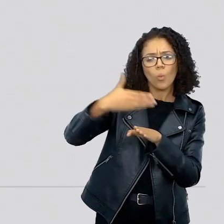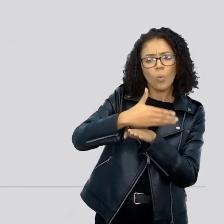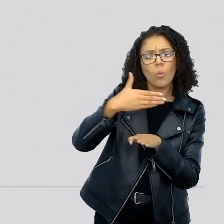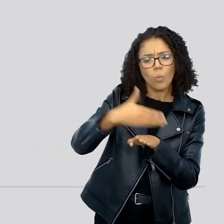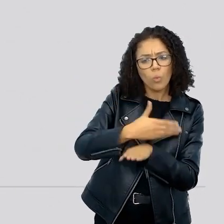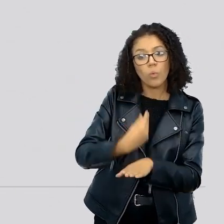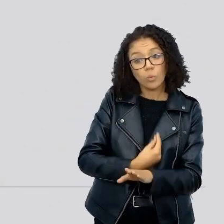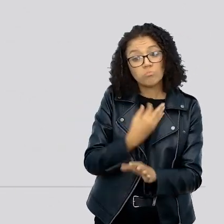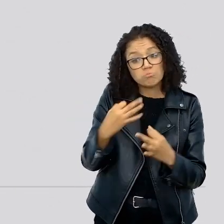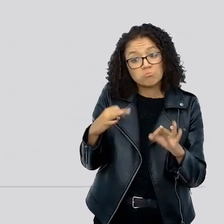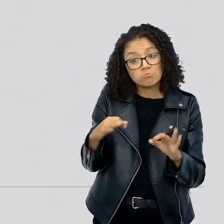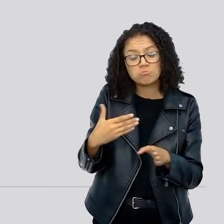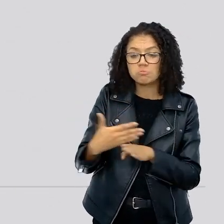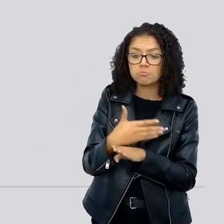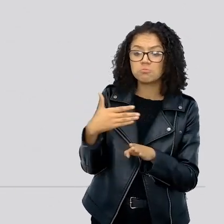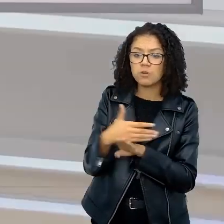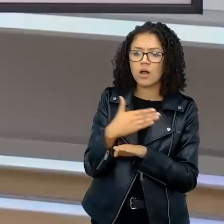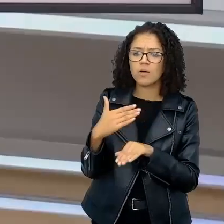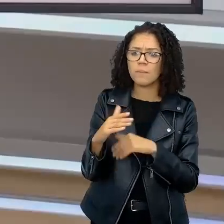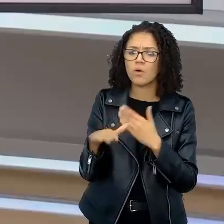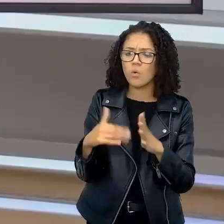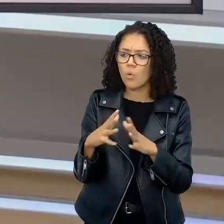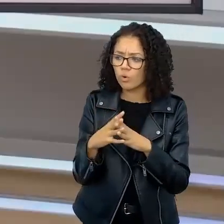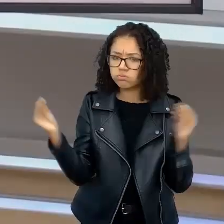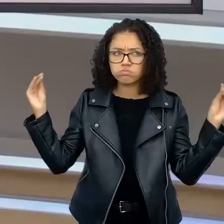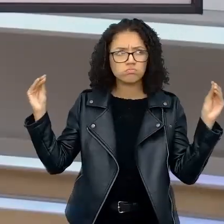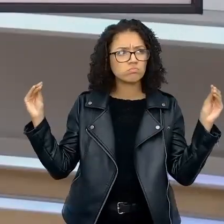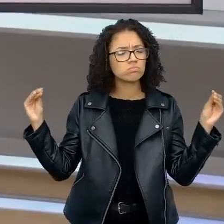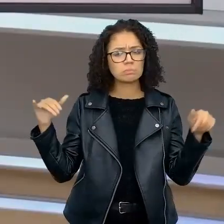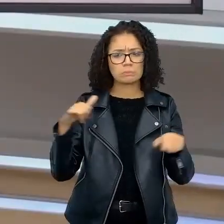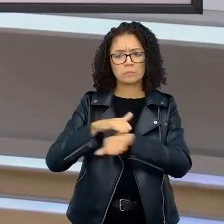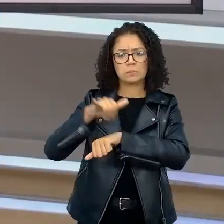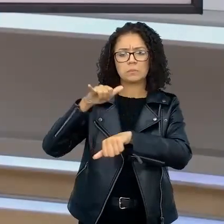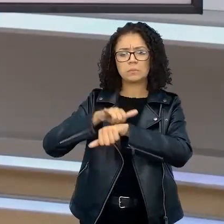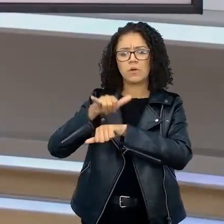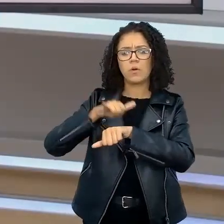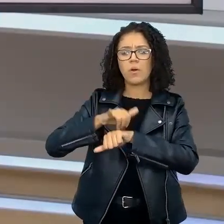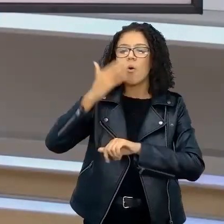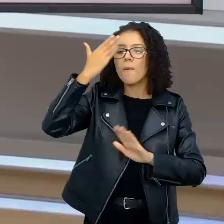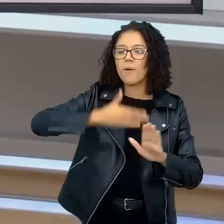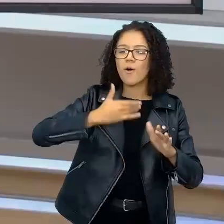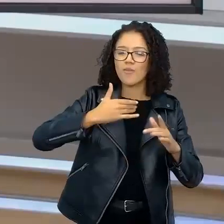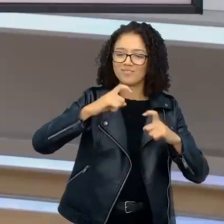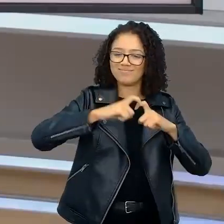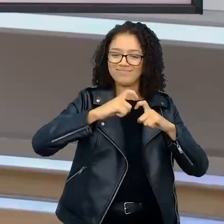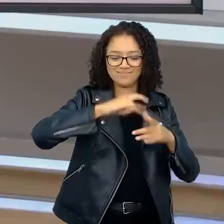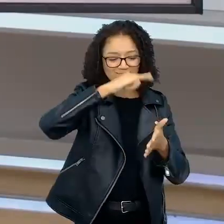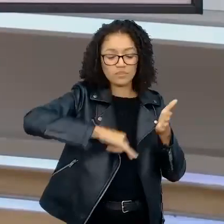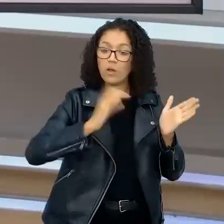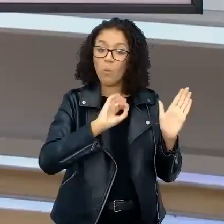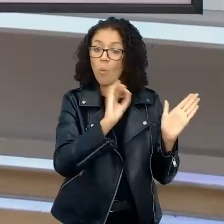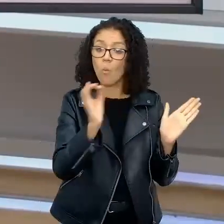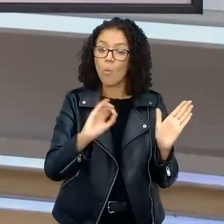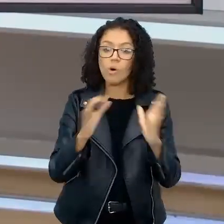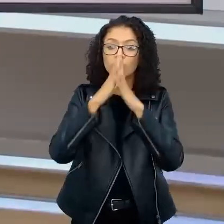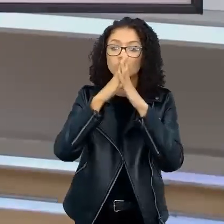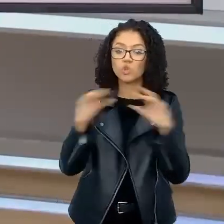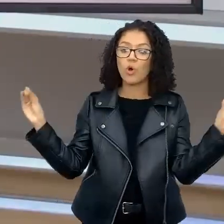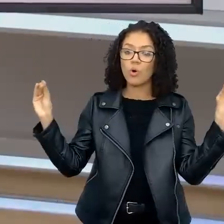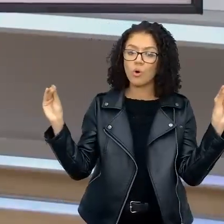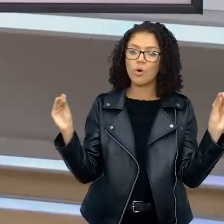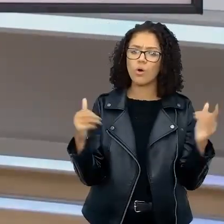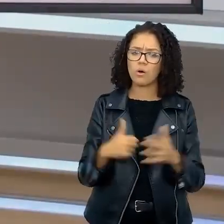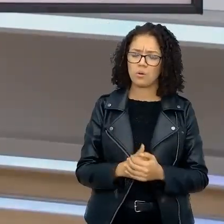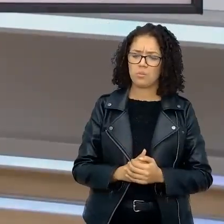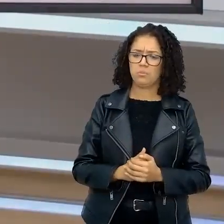daí ela começa a faltar, sem apresentar justificativas, ou então ela evade dessa escola, ela simplesmente desaparece. E